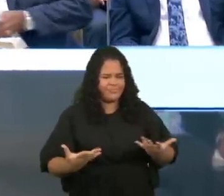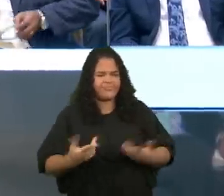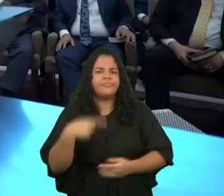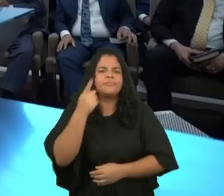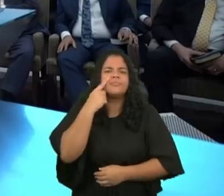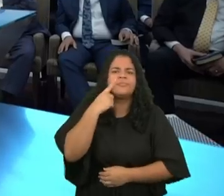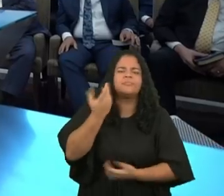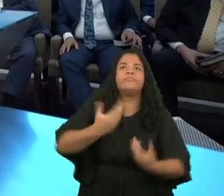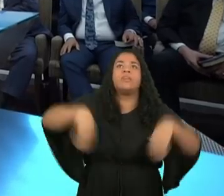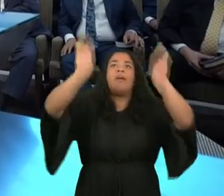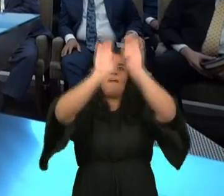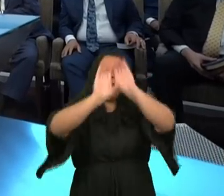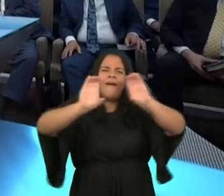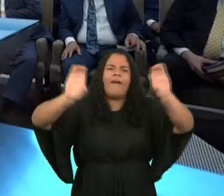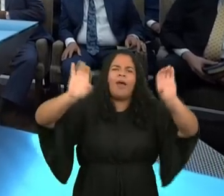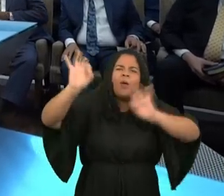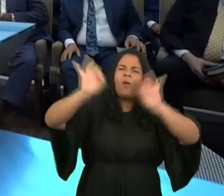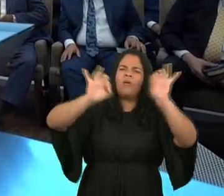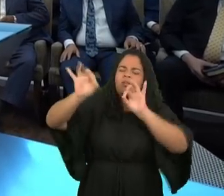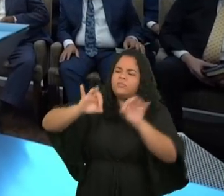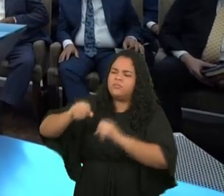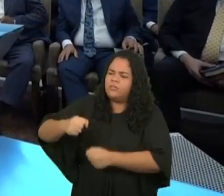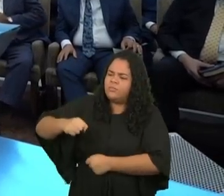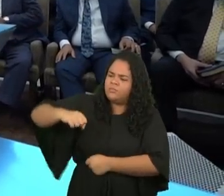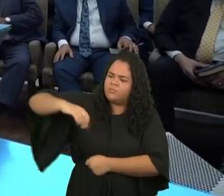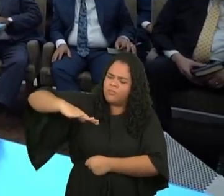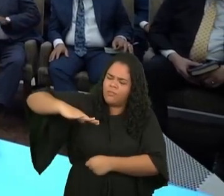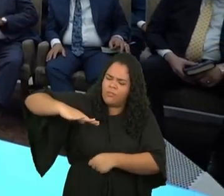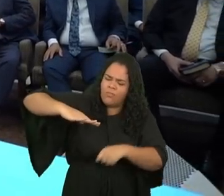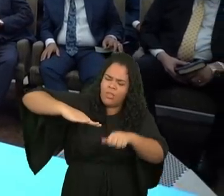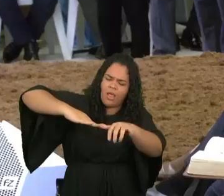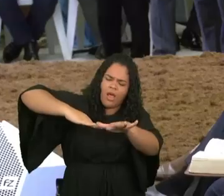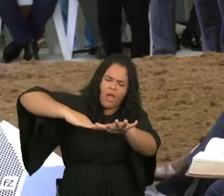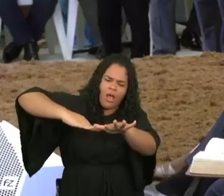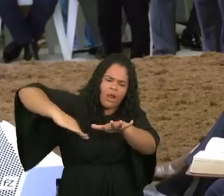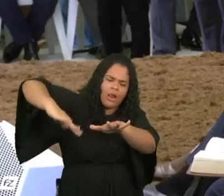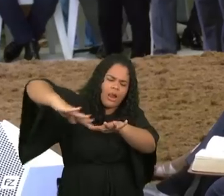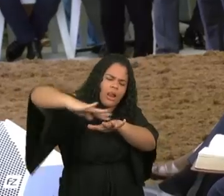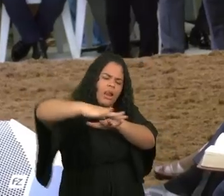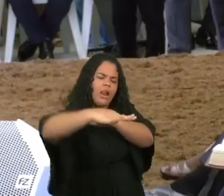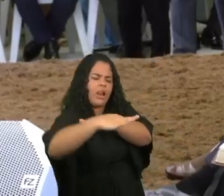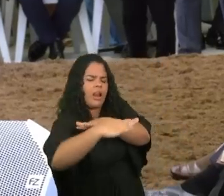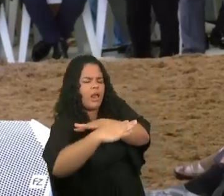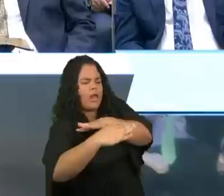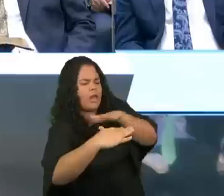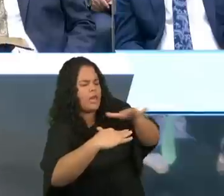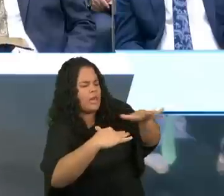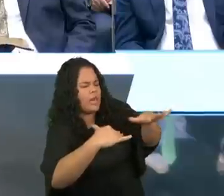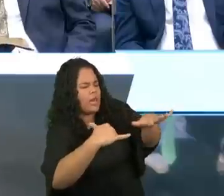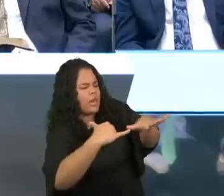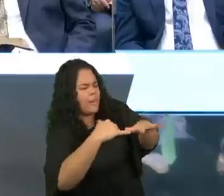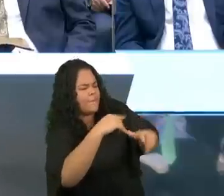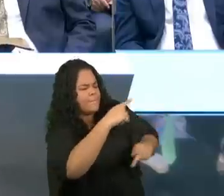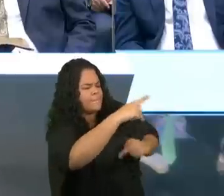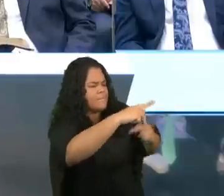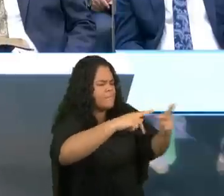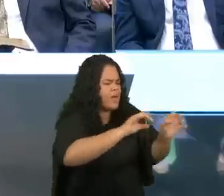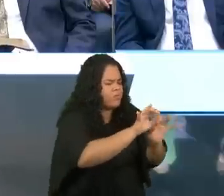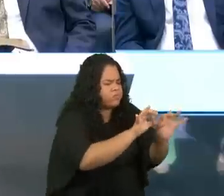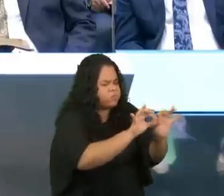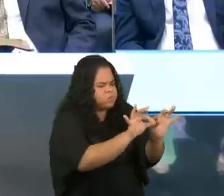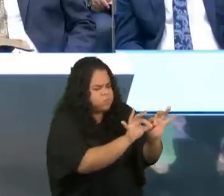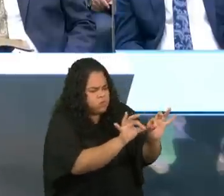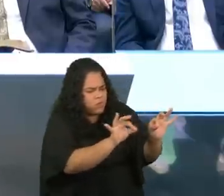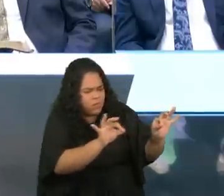aqui a terra, depois há tantos palmos Júpiter. Olha, sabe como é? É como quando você faz uma caixa de